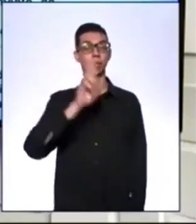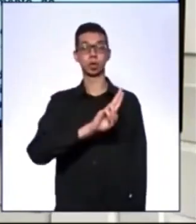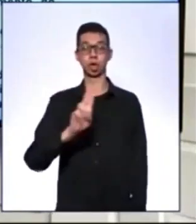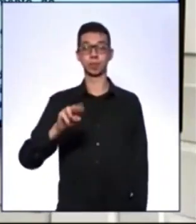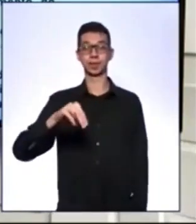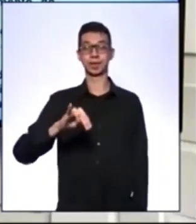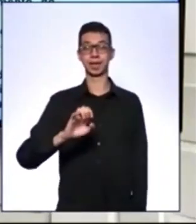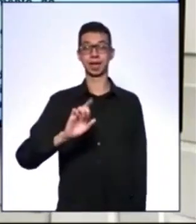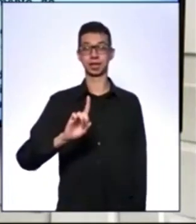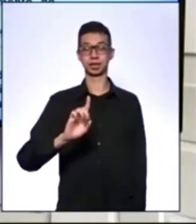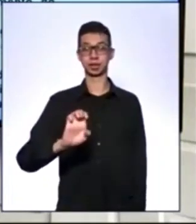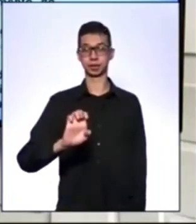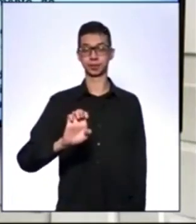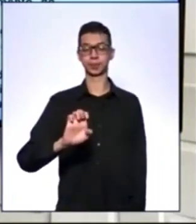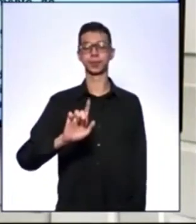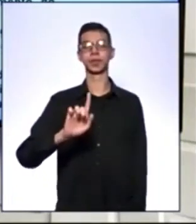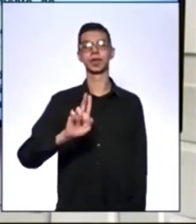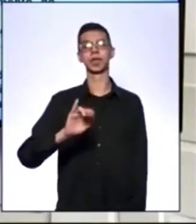Nied Guidon,